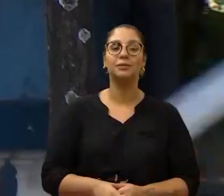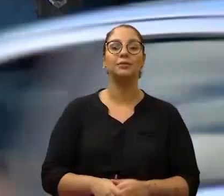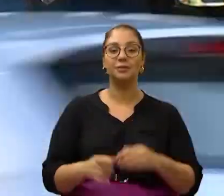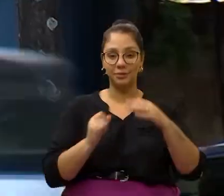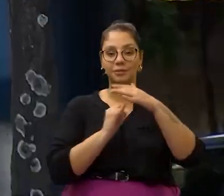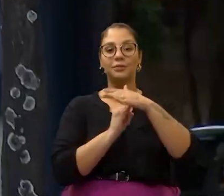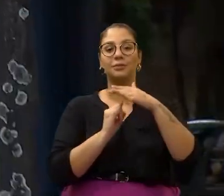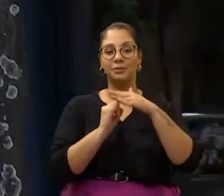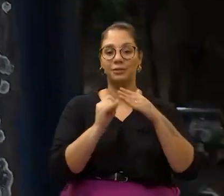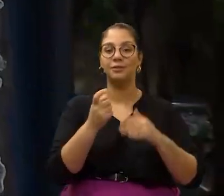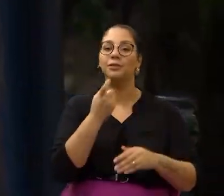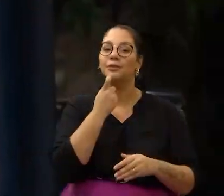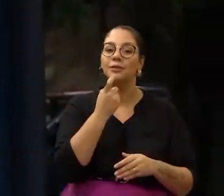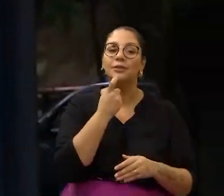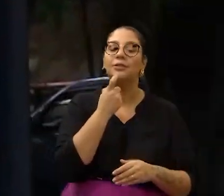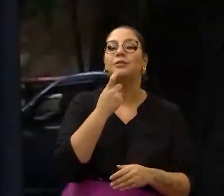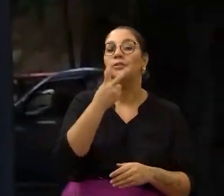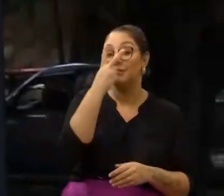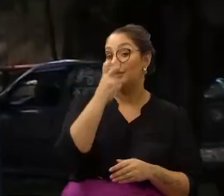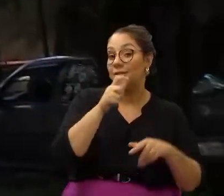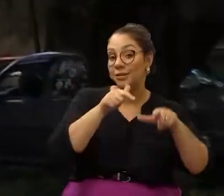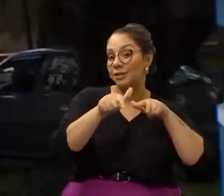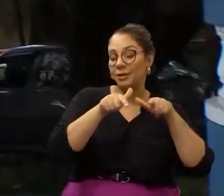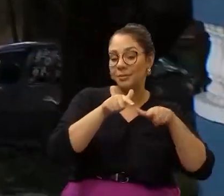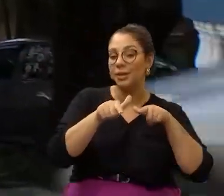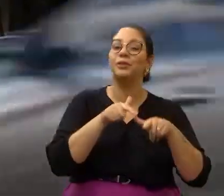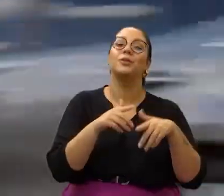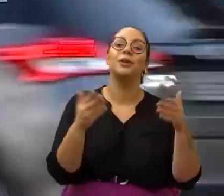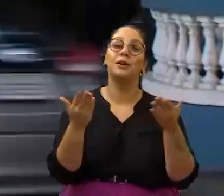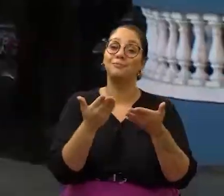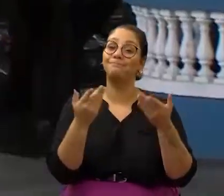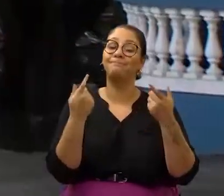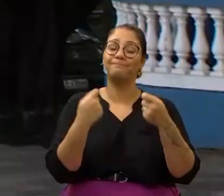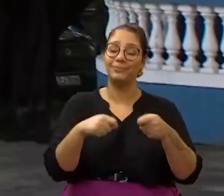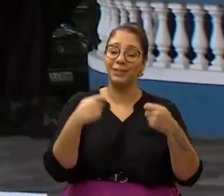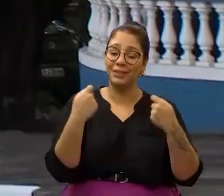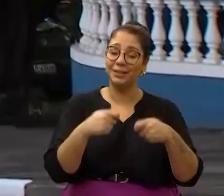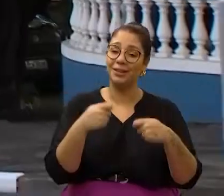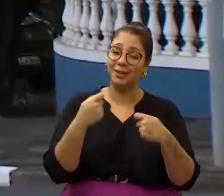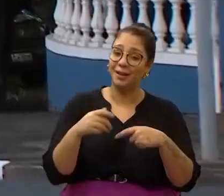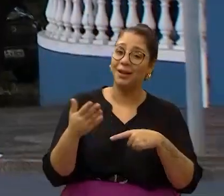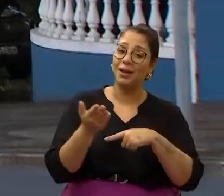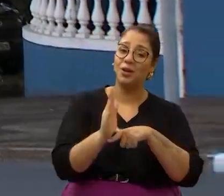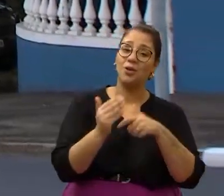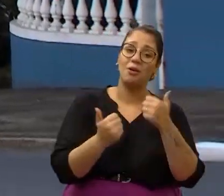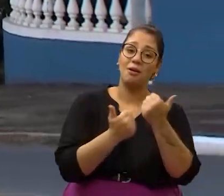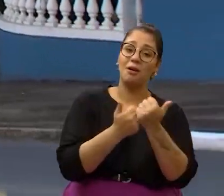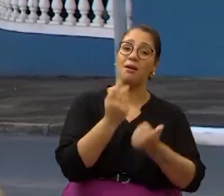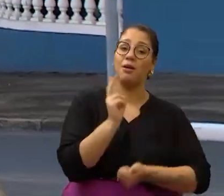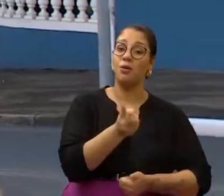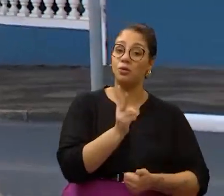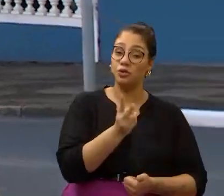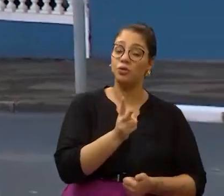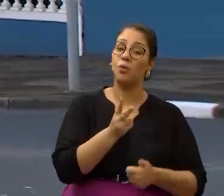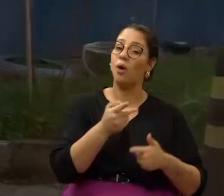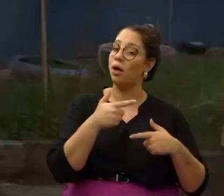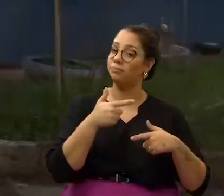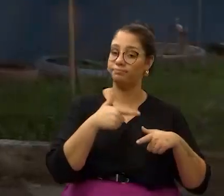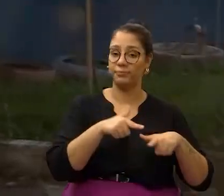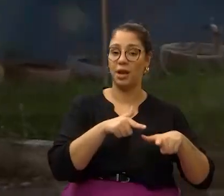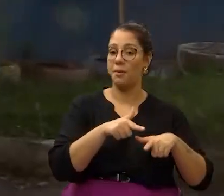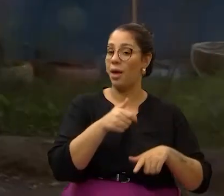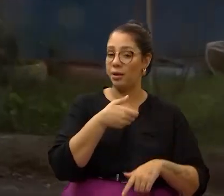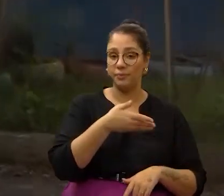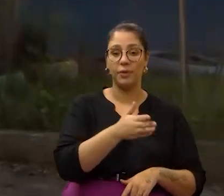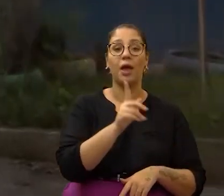O Instituto Campineiro dos Cegos Trabalhadores está precisando de ajuda para continuar suas atividades. O